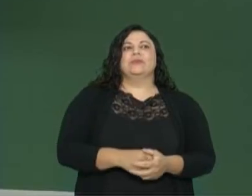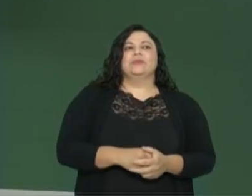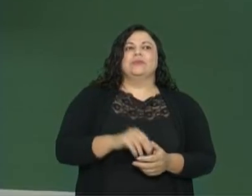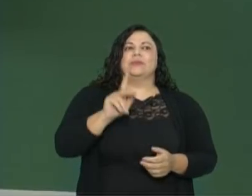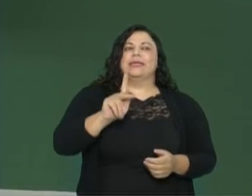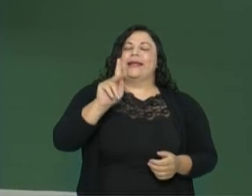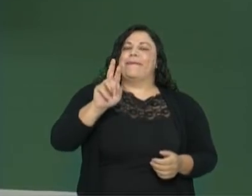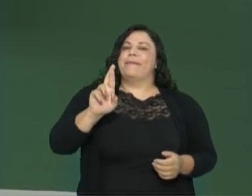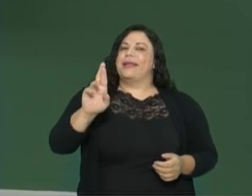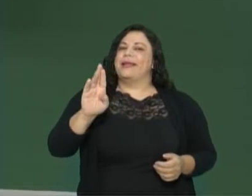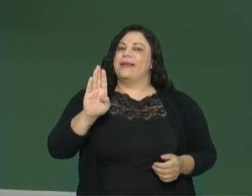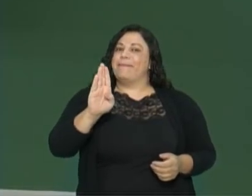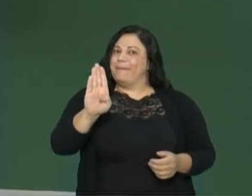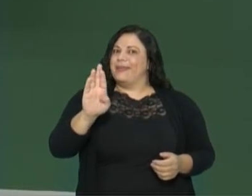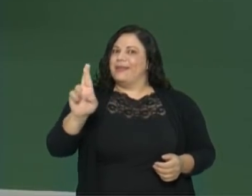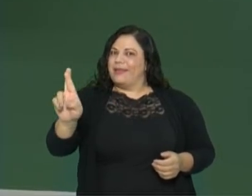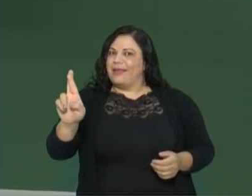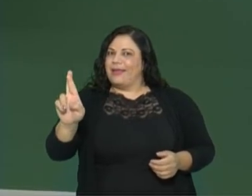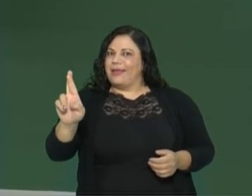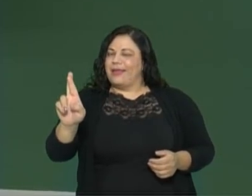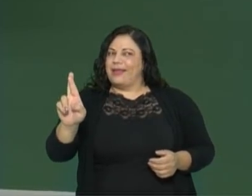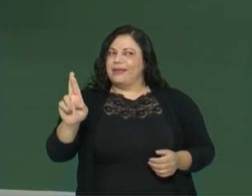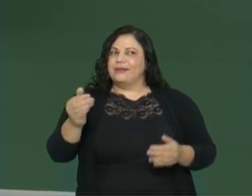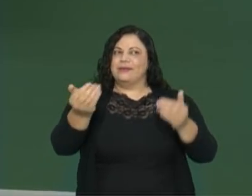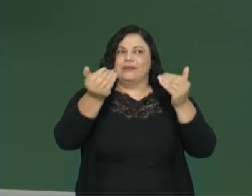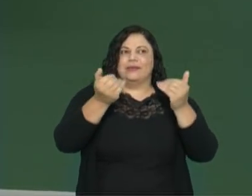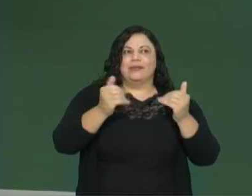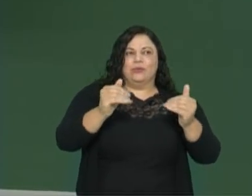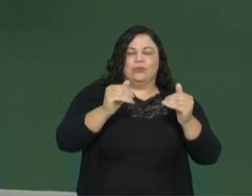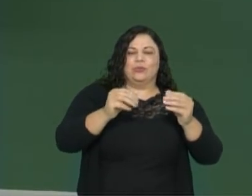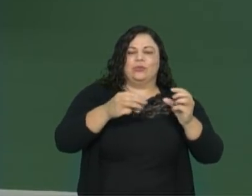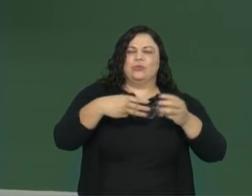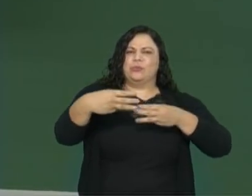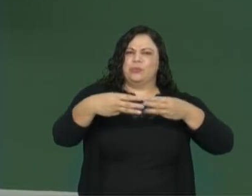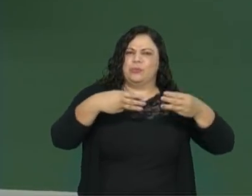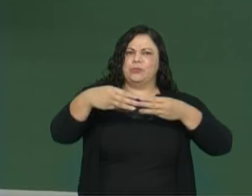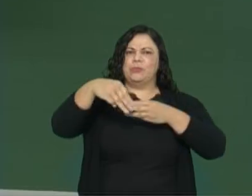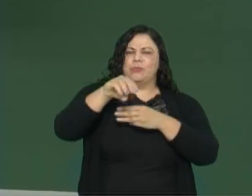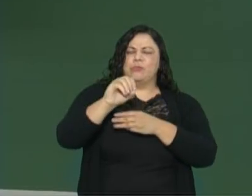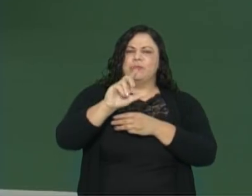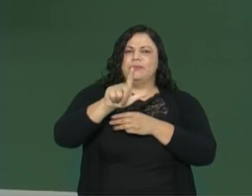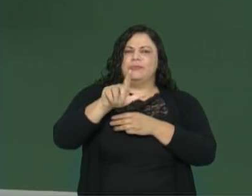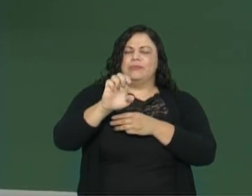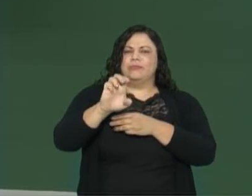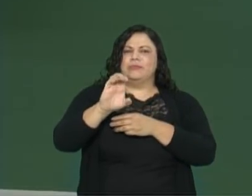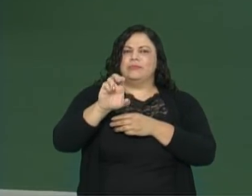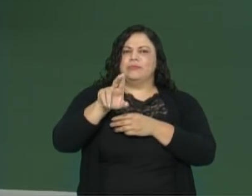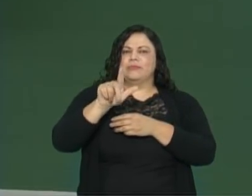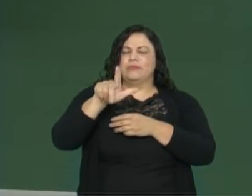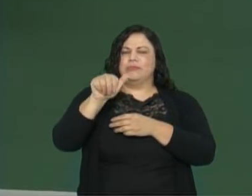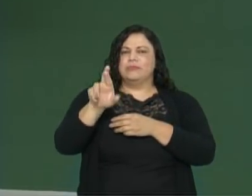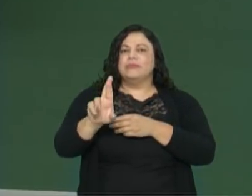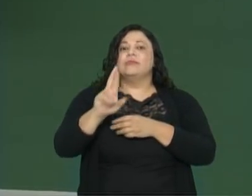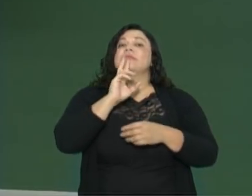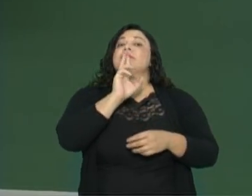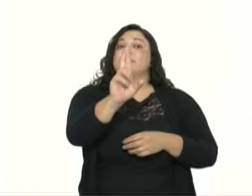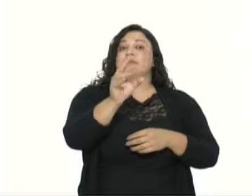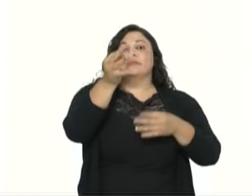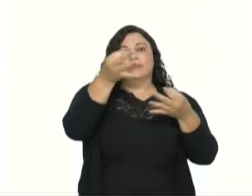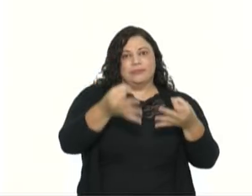substância iônica e essas duas substâncias moleculares. Como fica uma resposta bonitinha para nós anotarmos, professor? Fica assim,